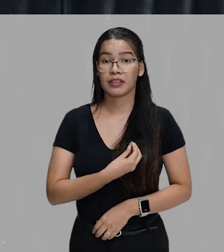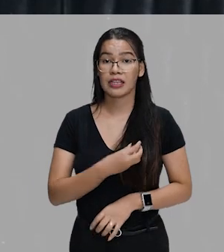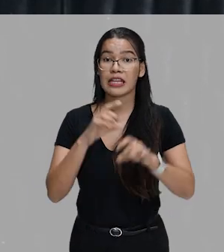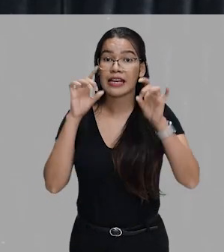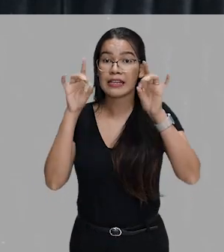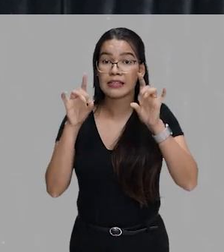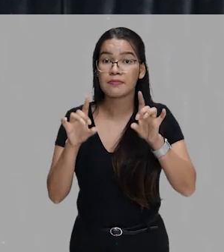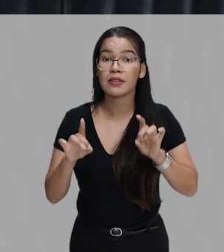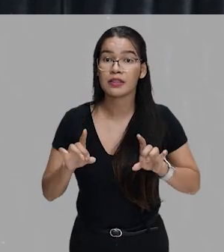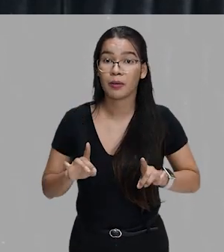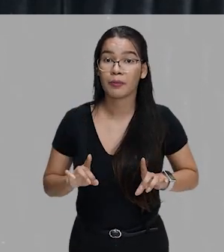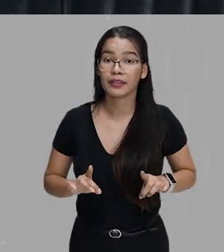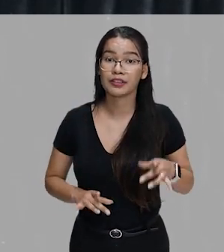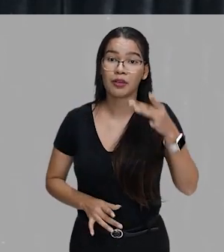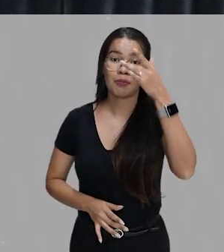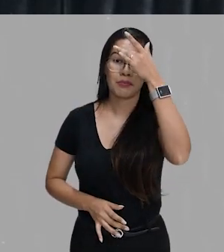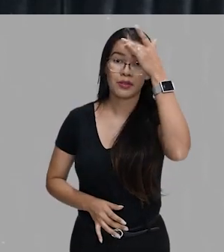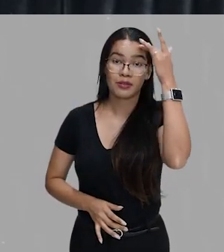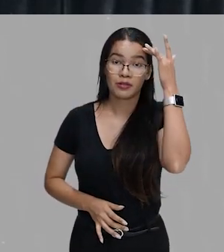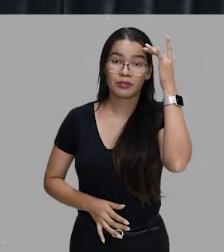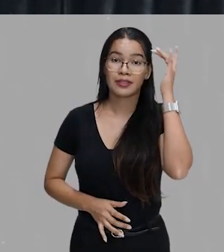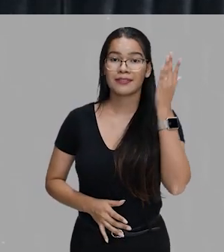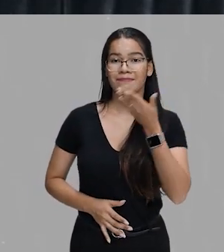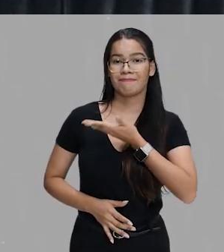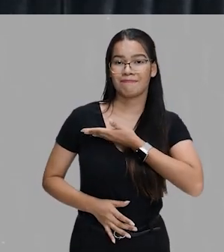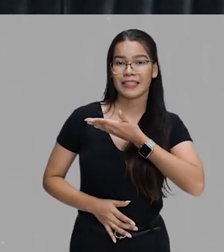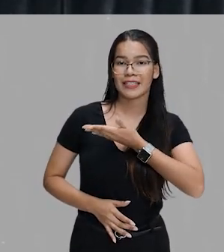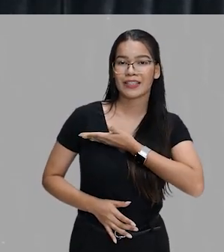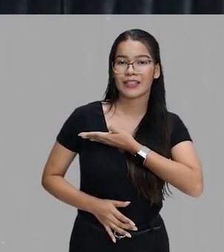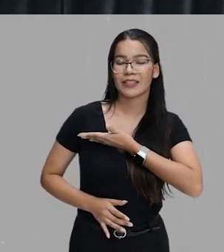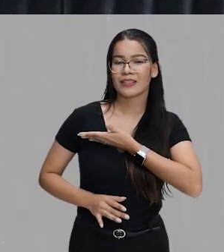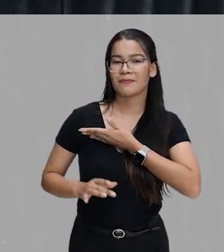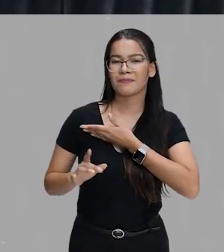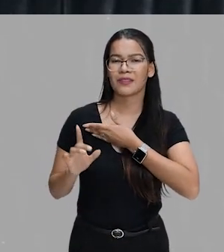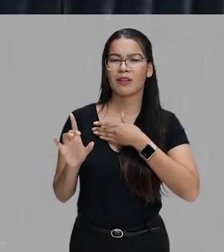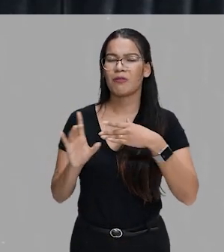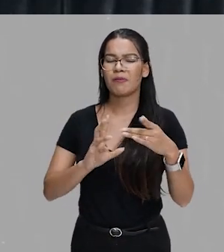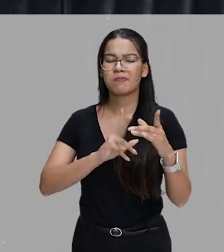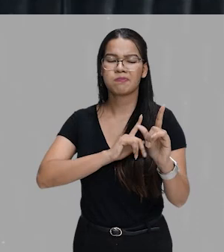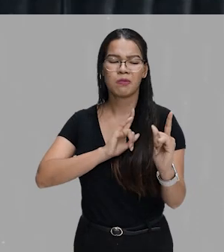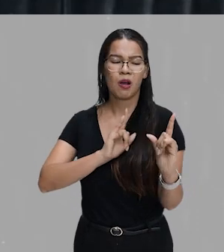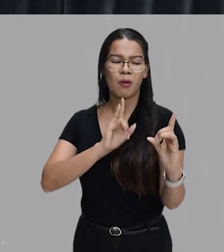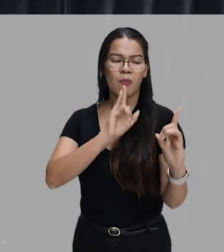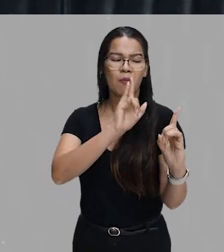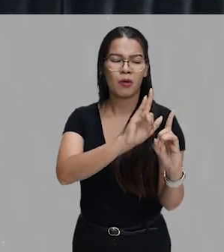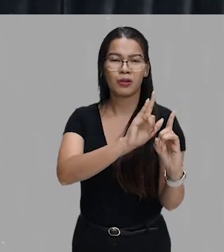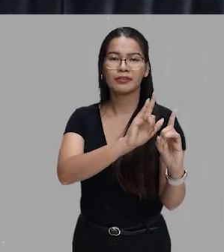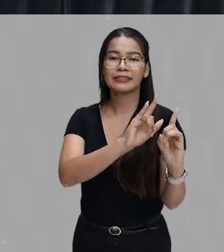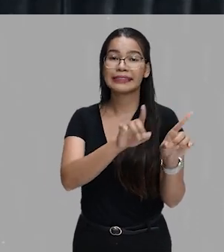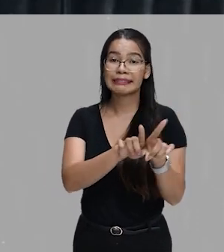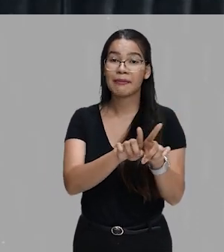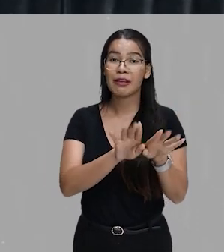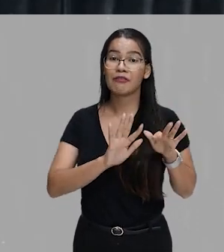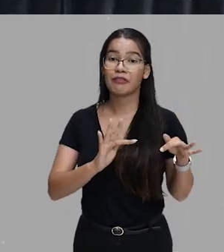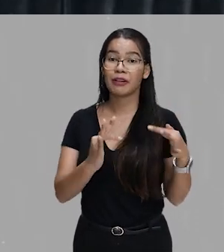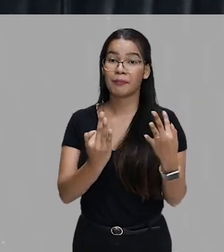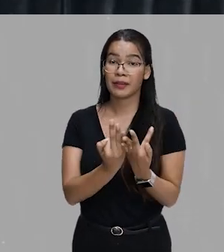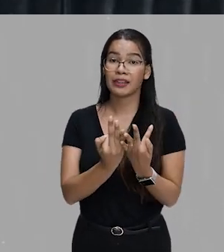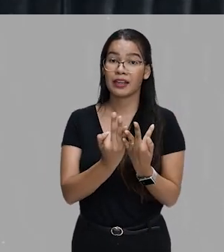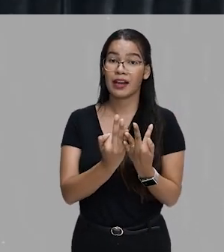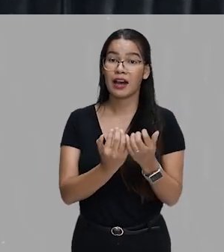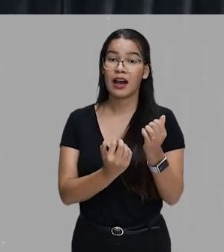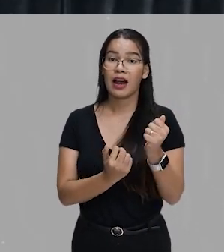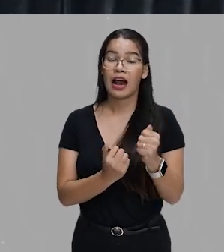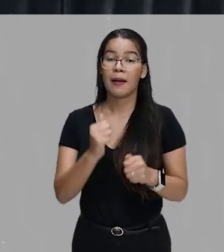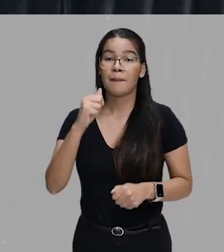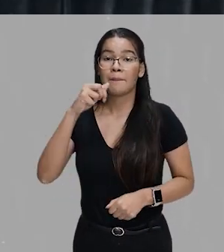Principalmente pessoas, amigos, amantes, família. Gente, amantes,